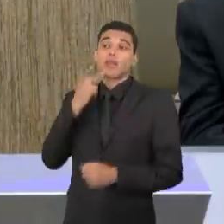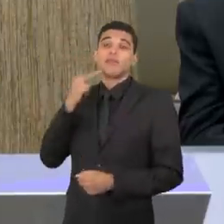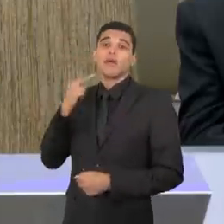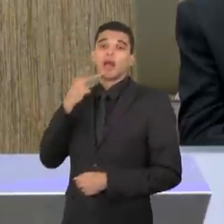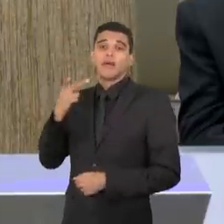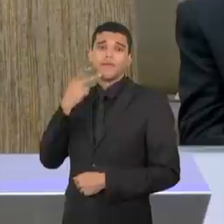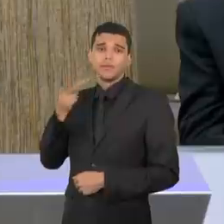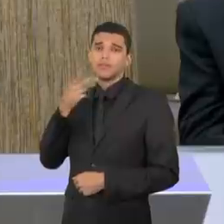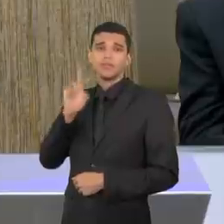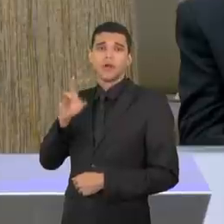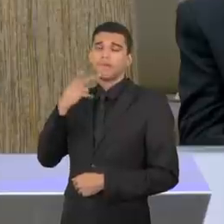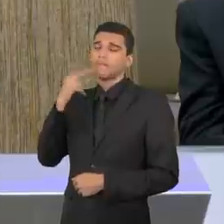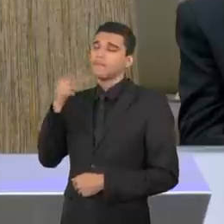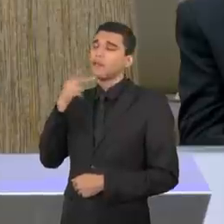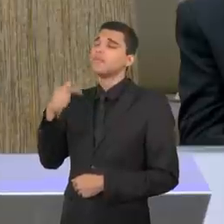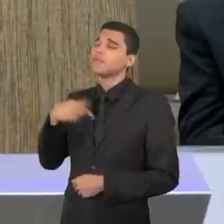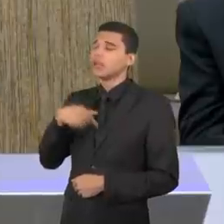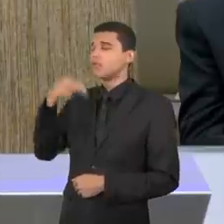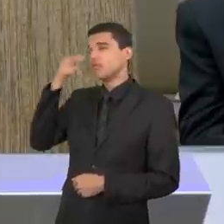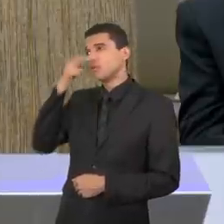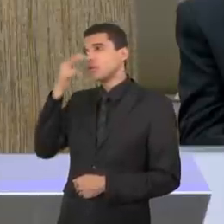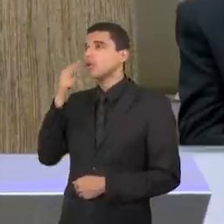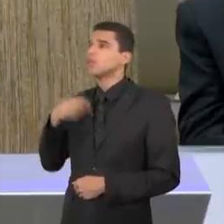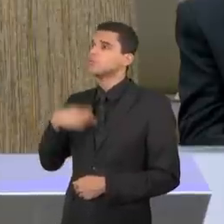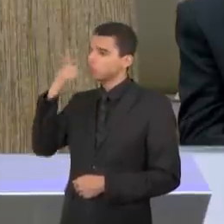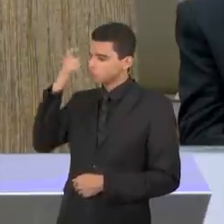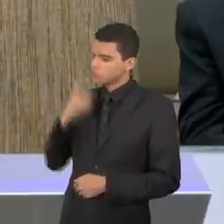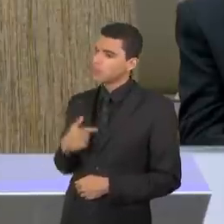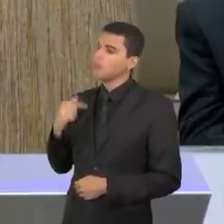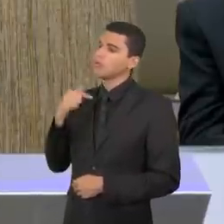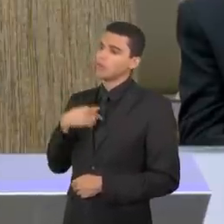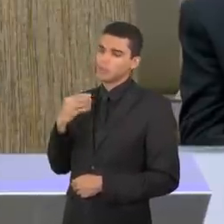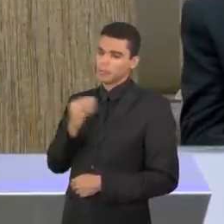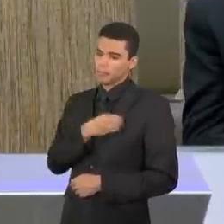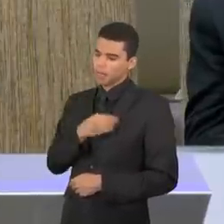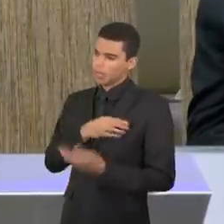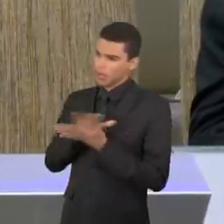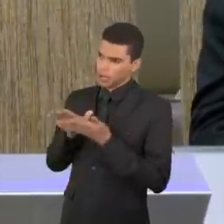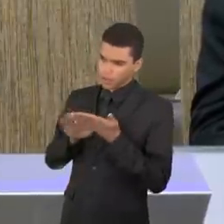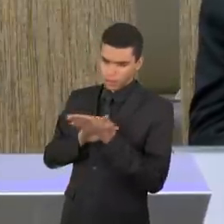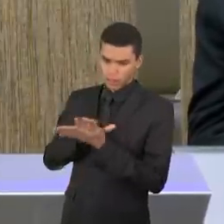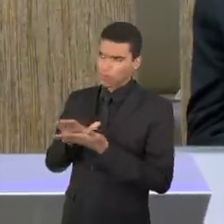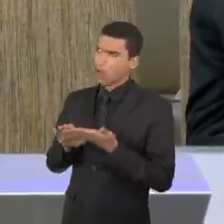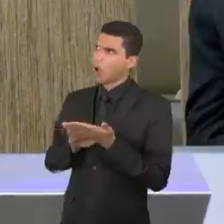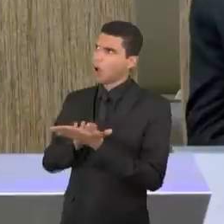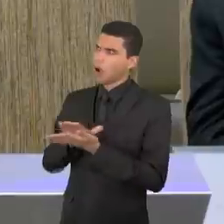ele, nem foram fiéis ao seu conserto, mas ele que é